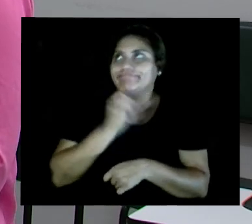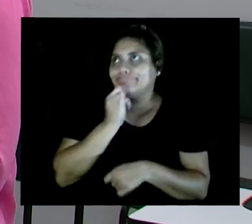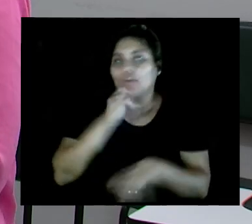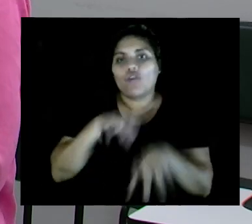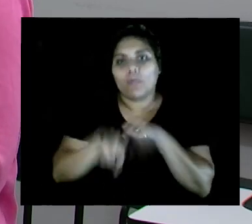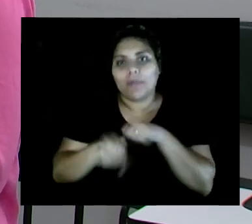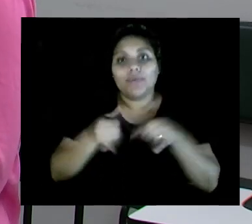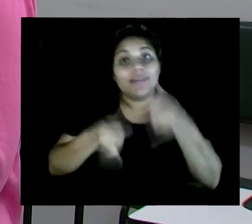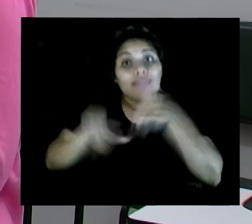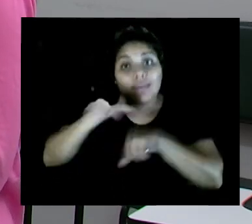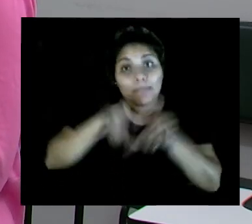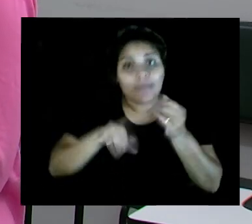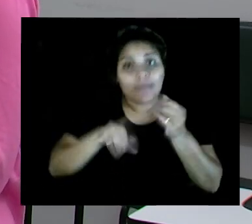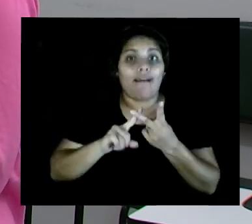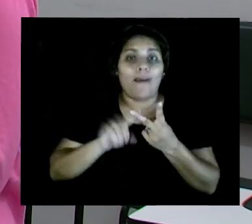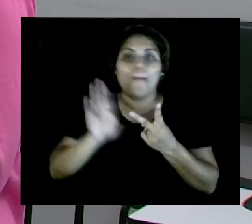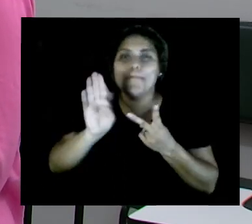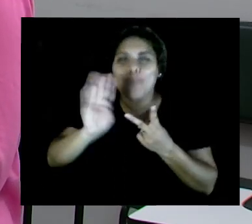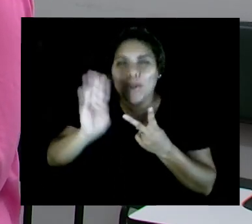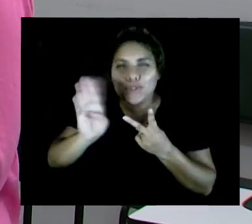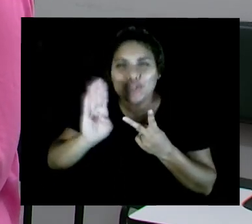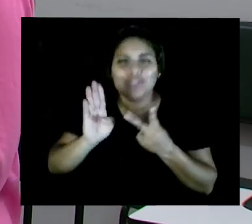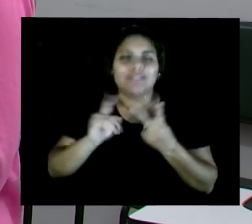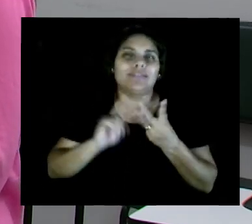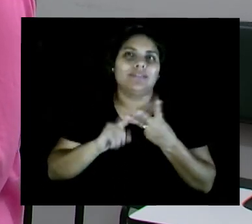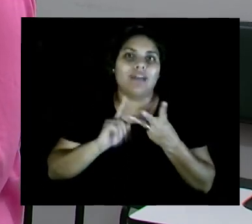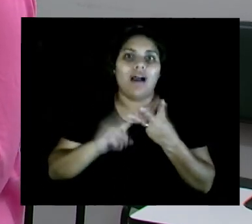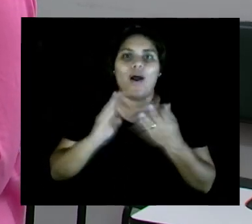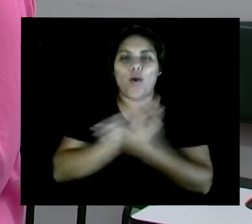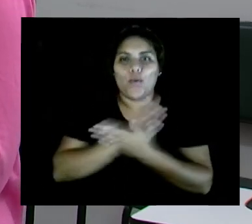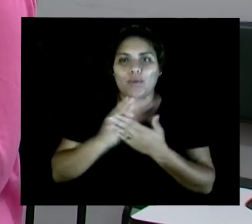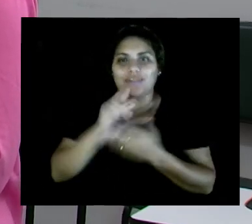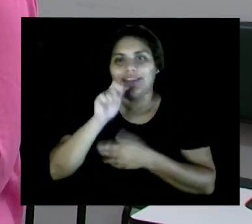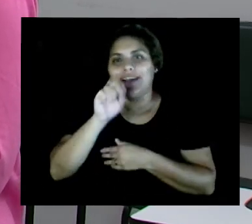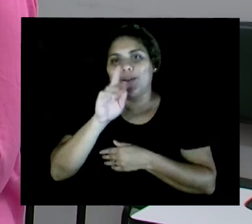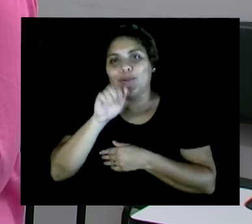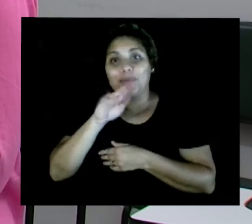ou em química, biologia, alguns de agronomia,